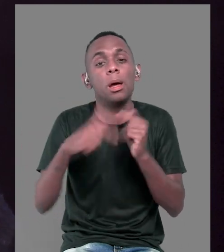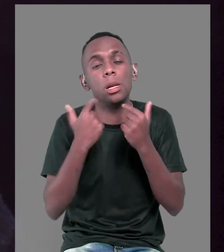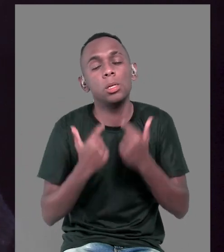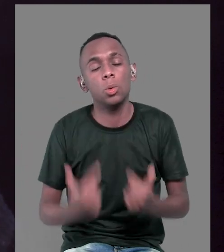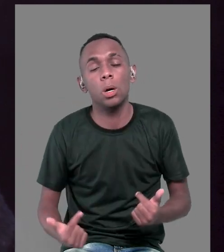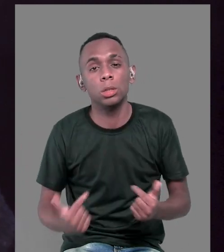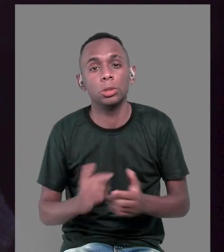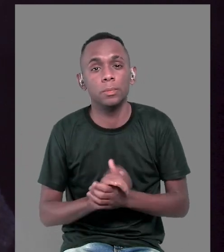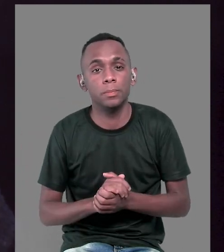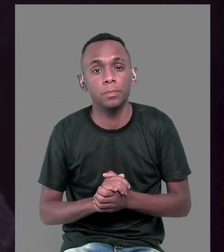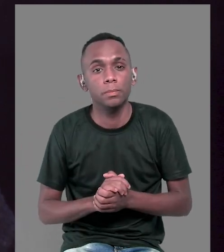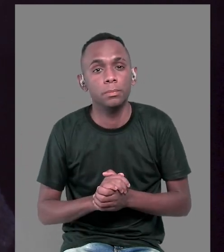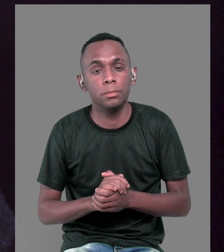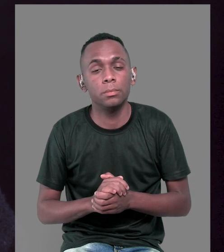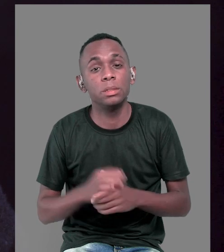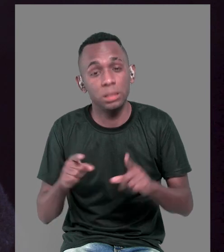e pensamento.